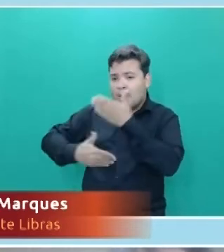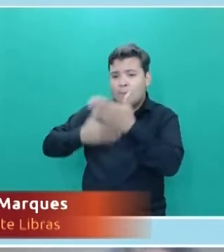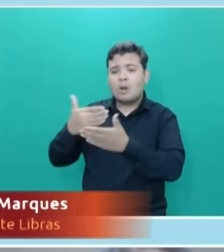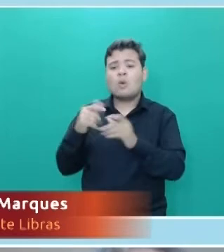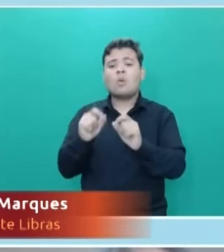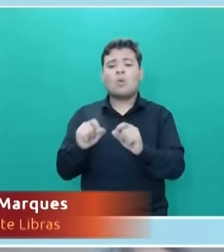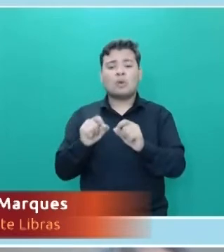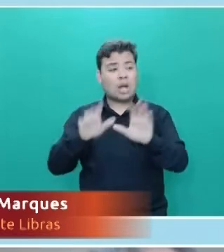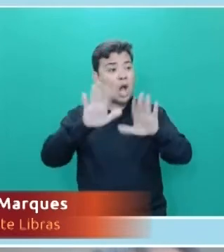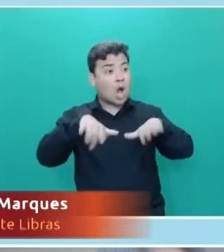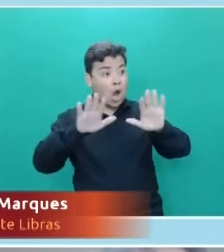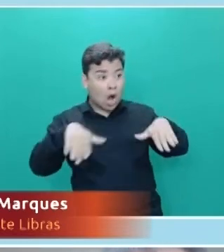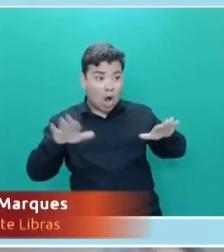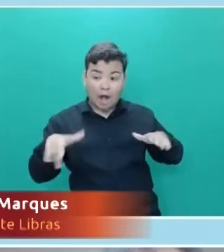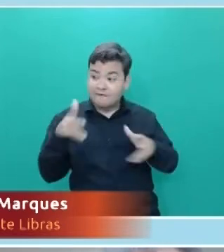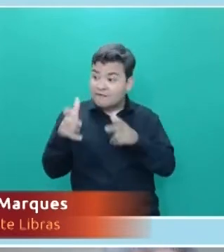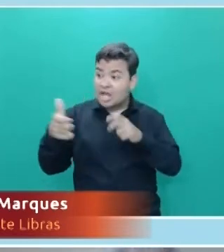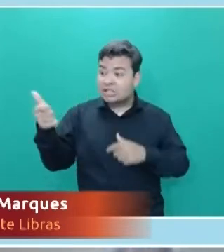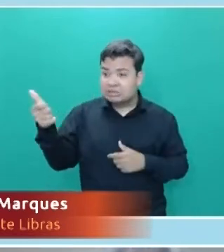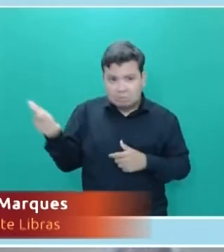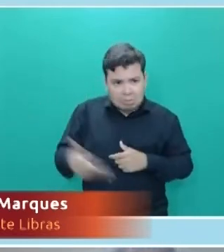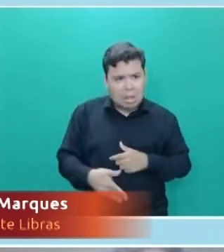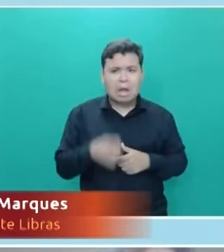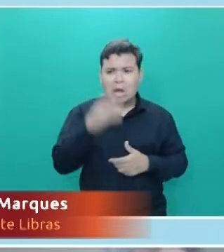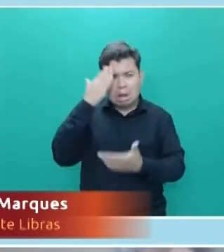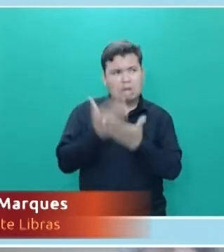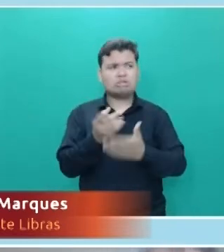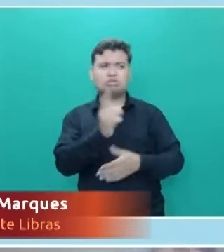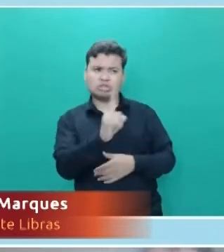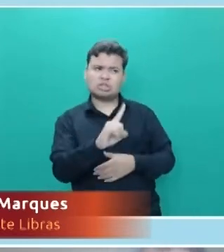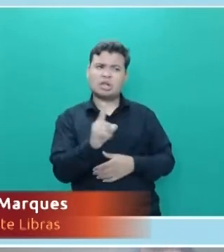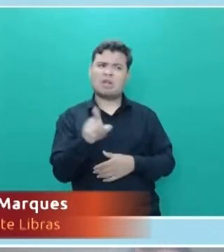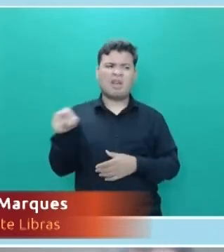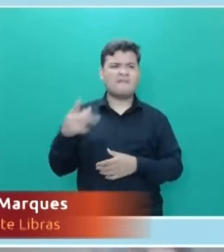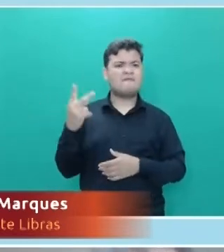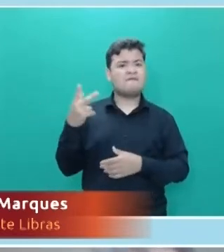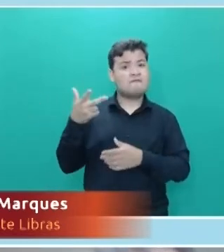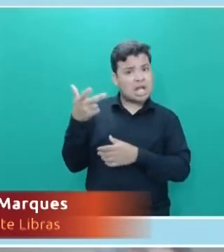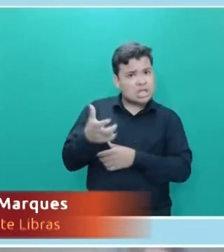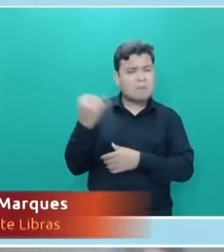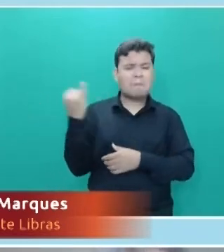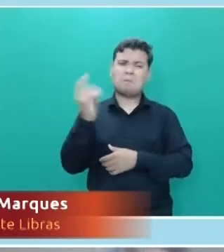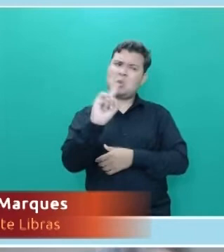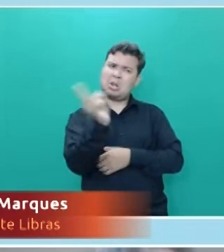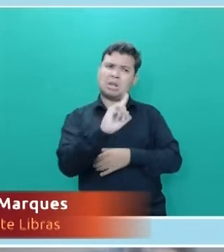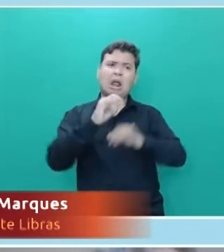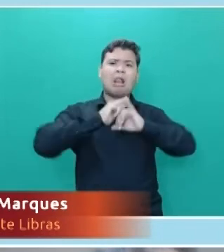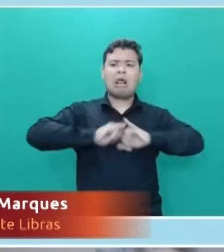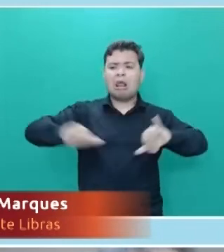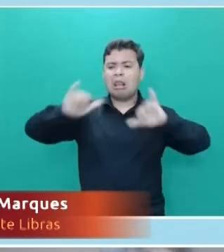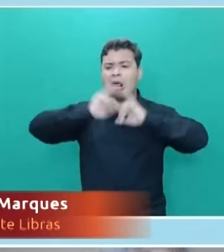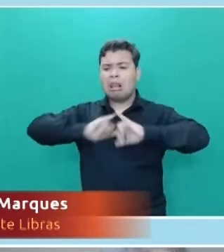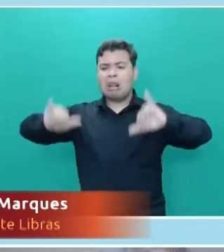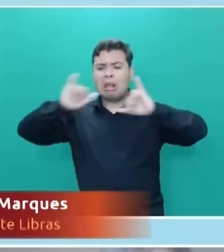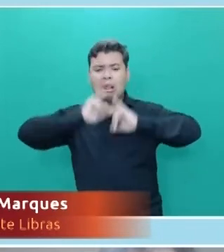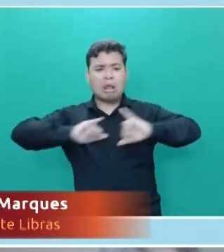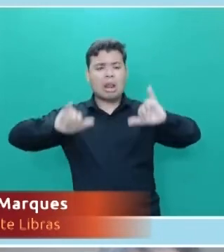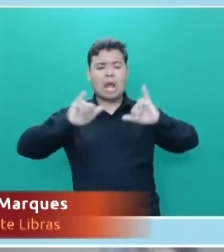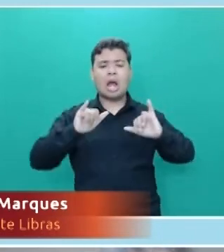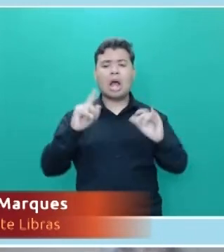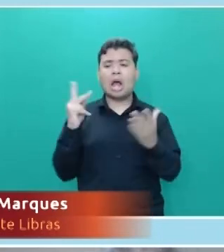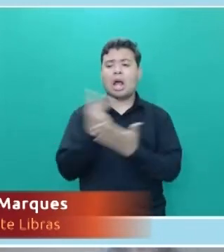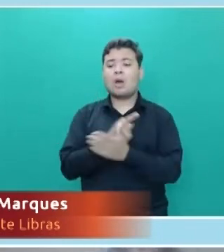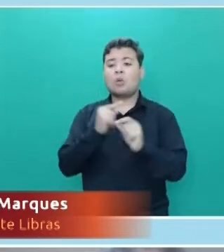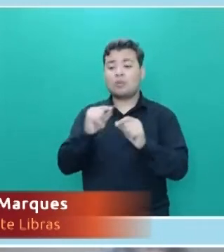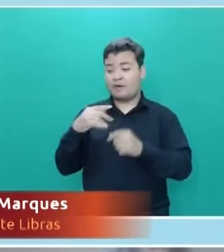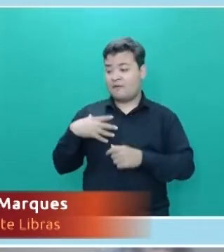desacreditarem mesmo de que a vacina ela é importante, e aí não estão levando os seus filhos para os